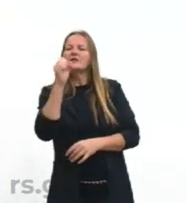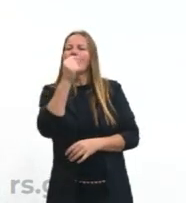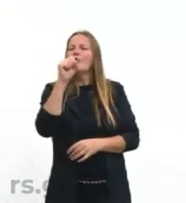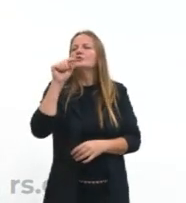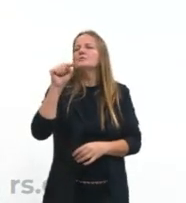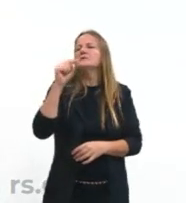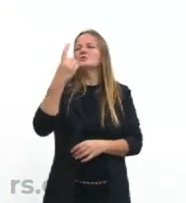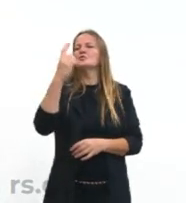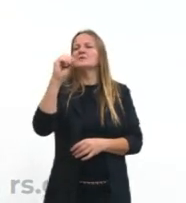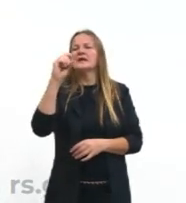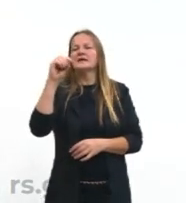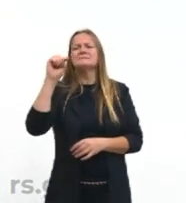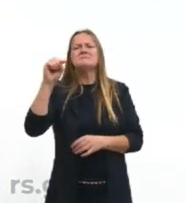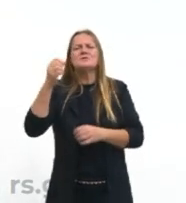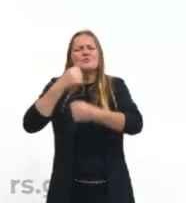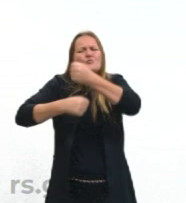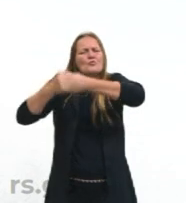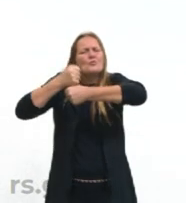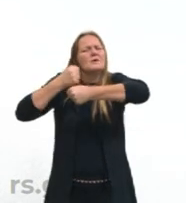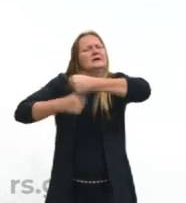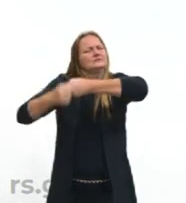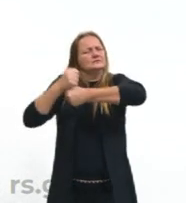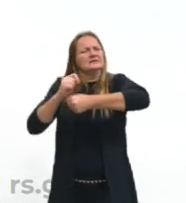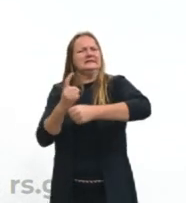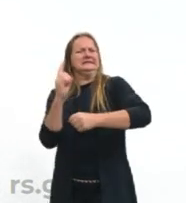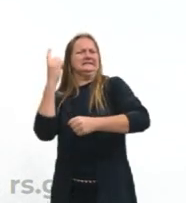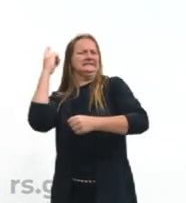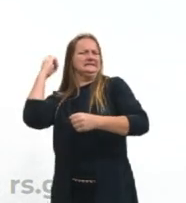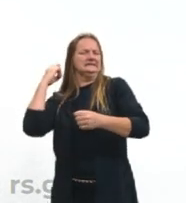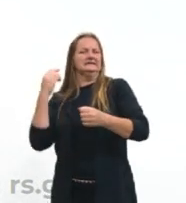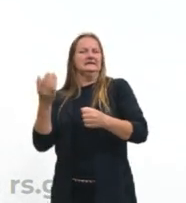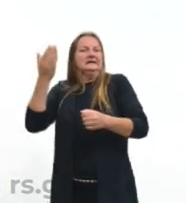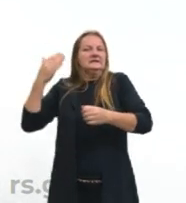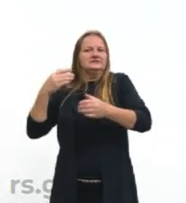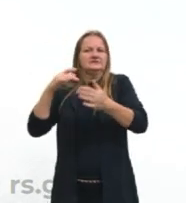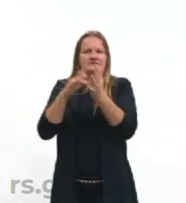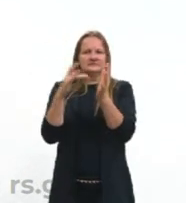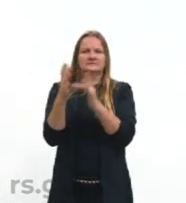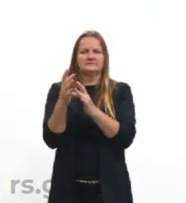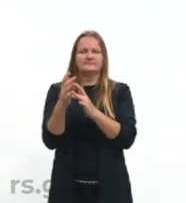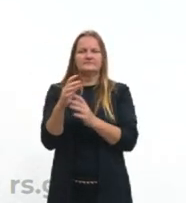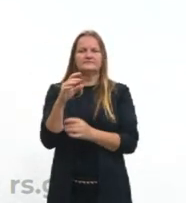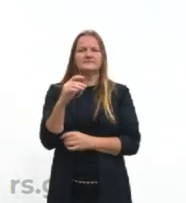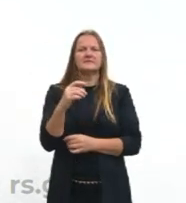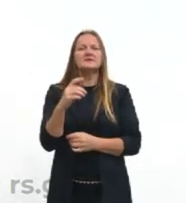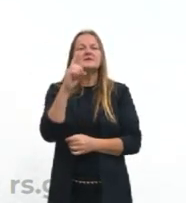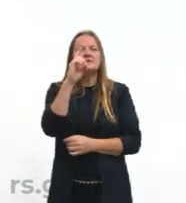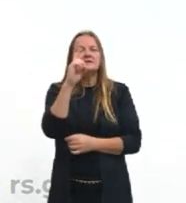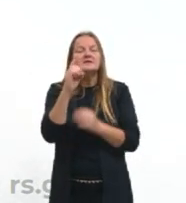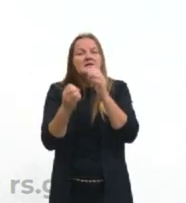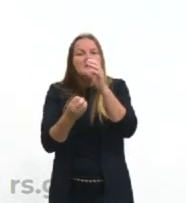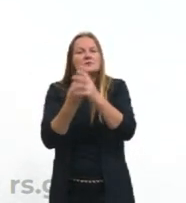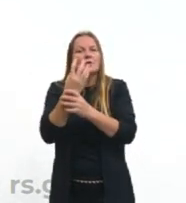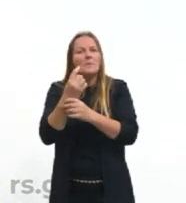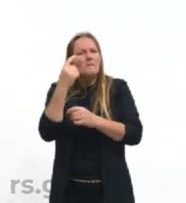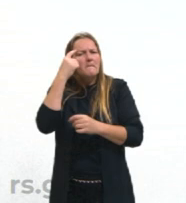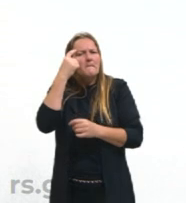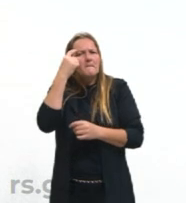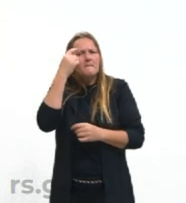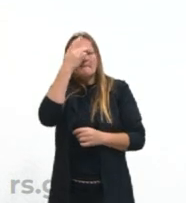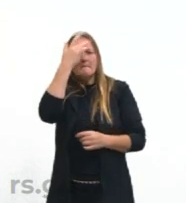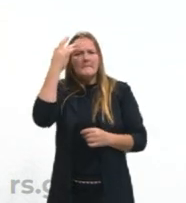antes da era Cristã antes do criacionismo portanto os deuses e semideuses são criados